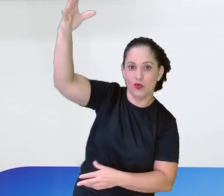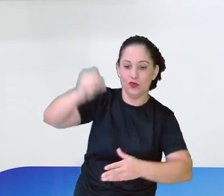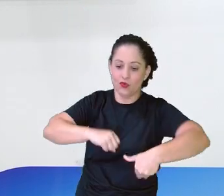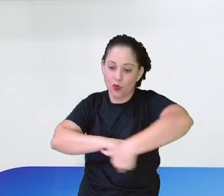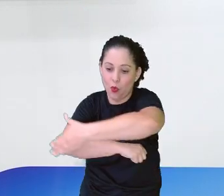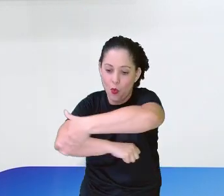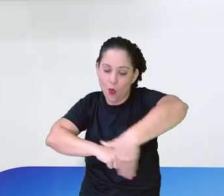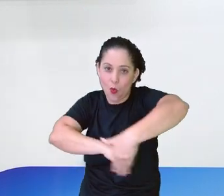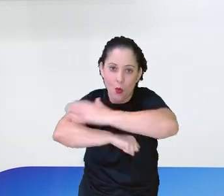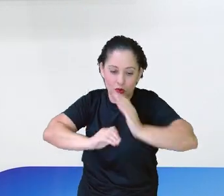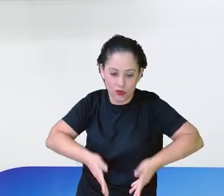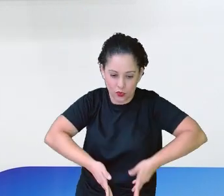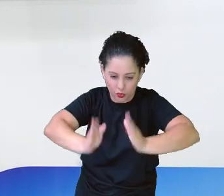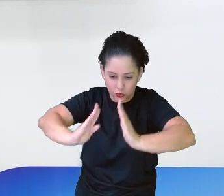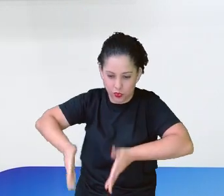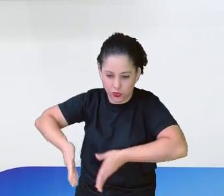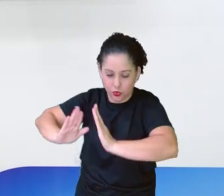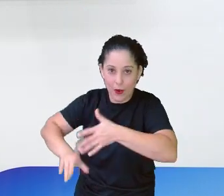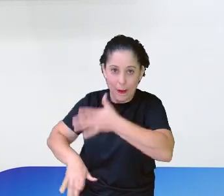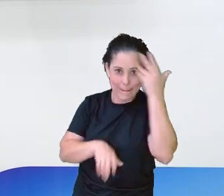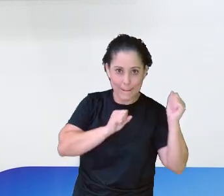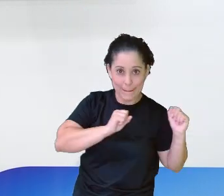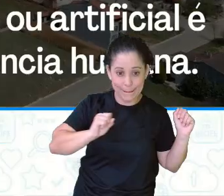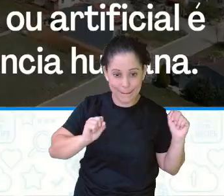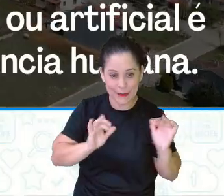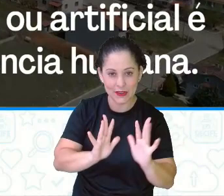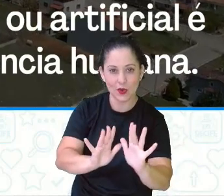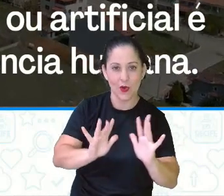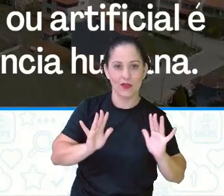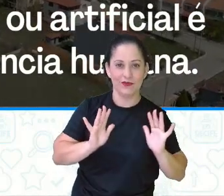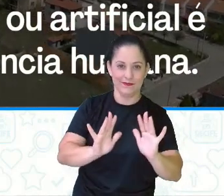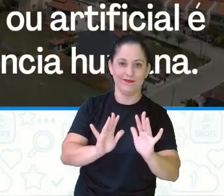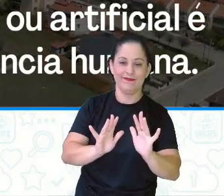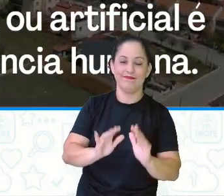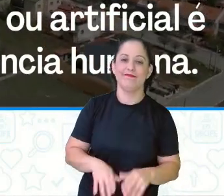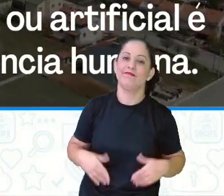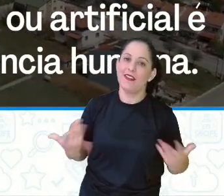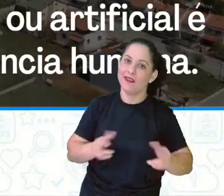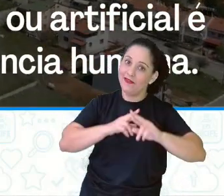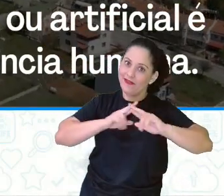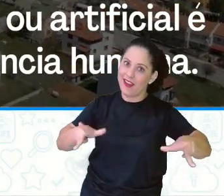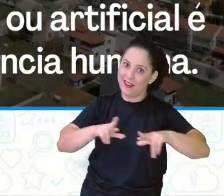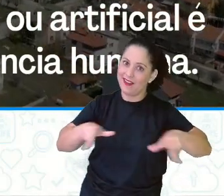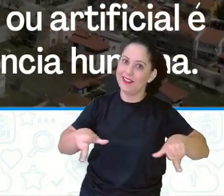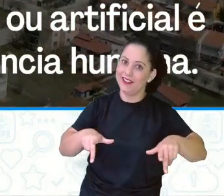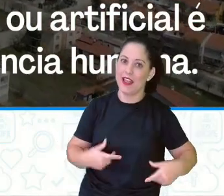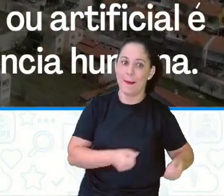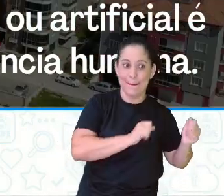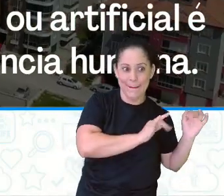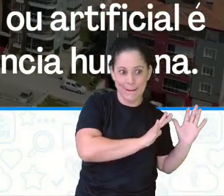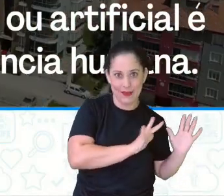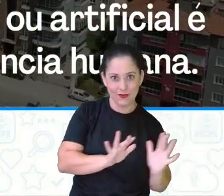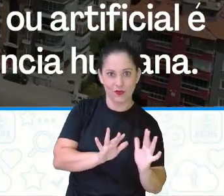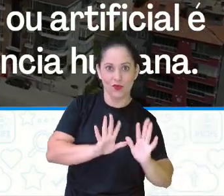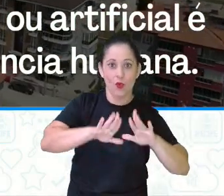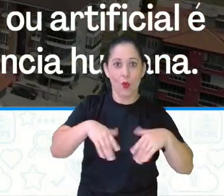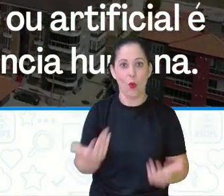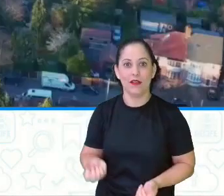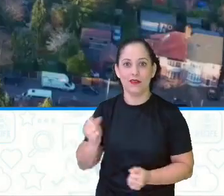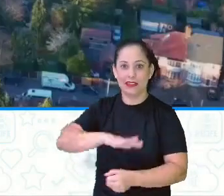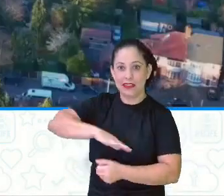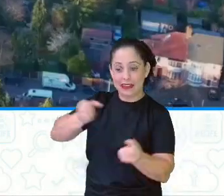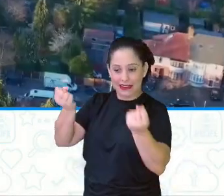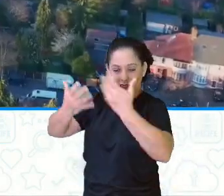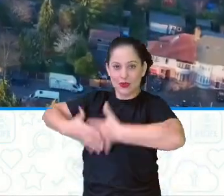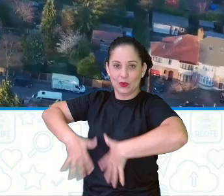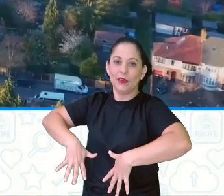Estão entendendo a diferença? De quando o homem está presente, modificando a área, e quando o homem não está presente? Isso também aconteceu aqui na